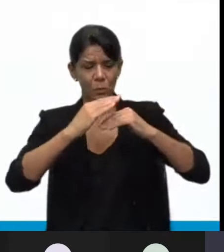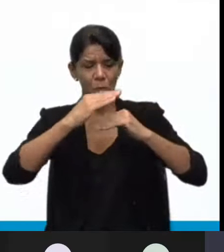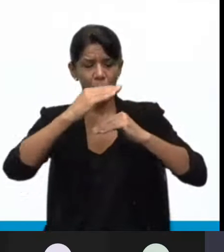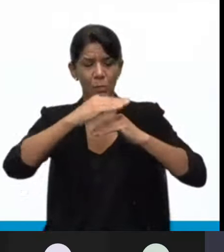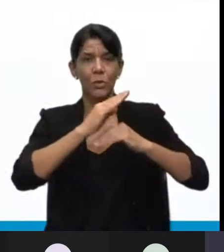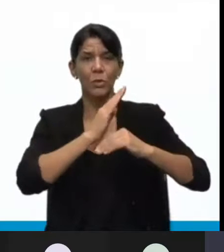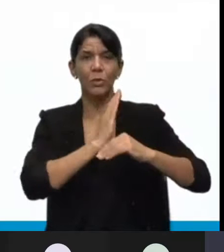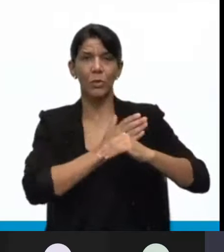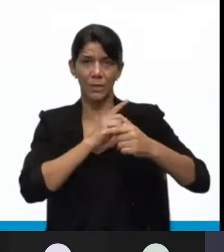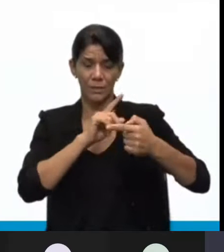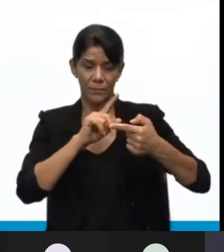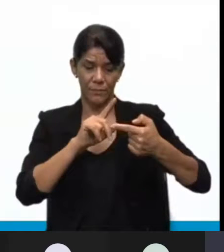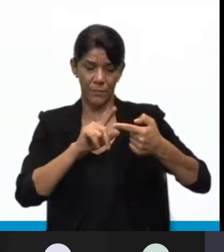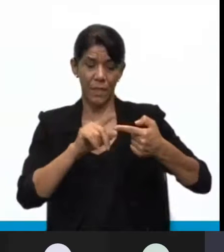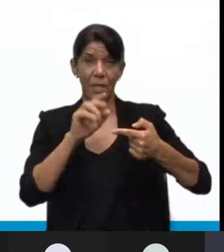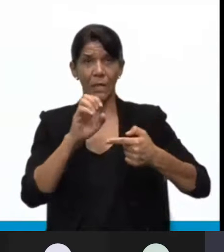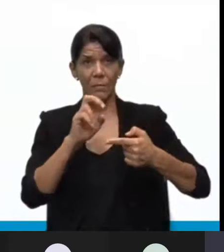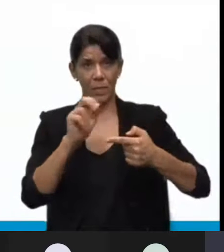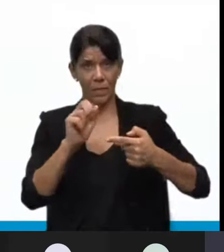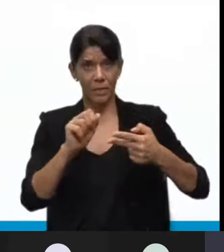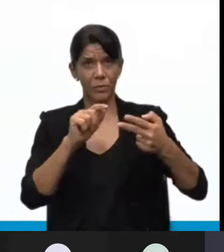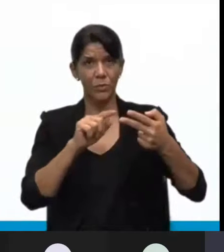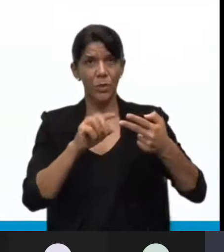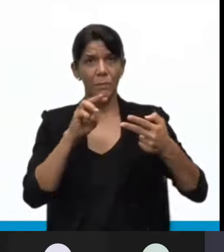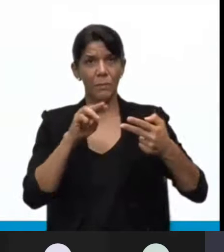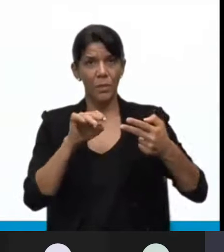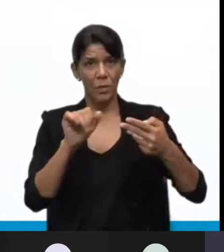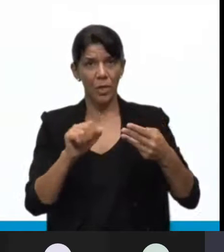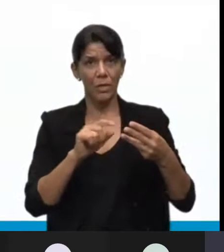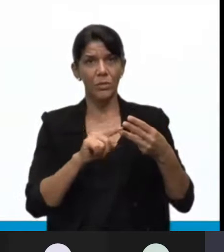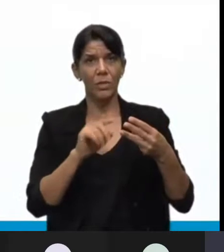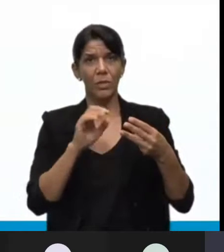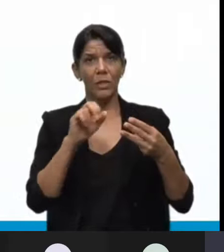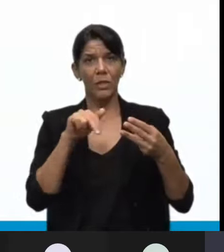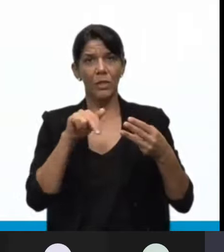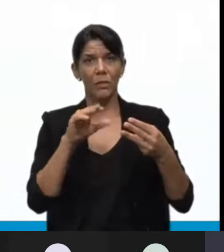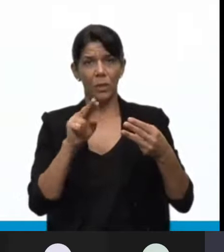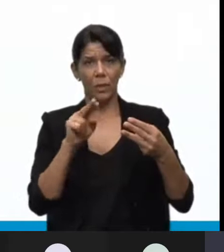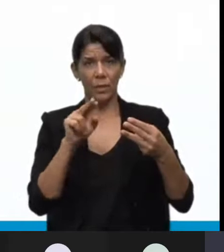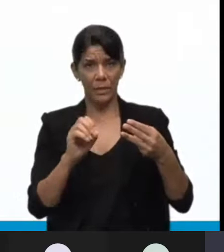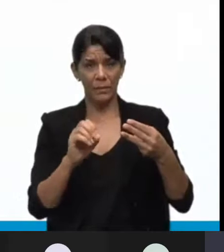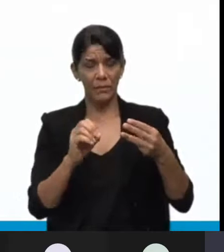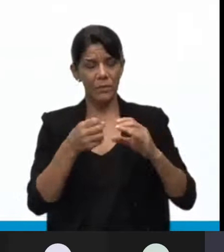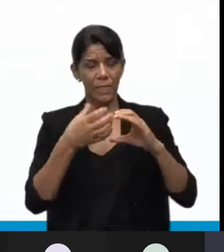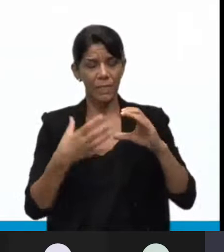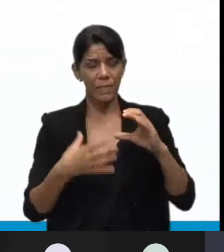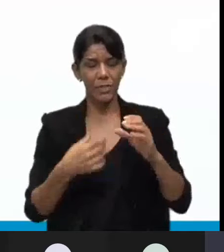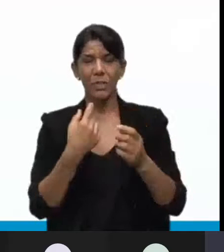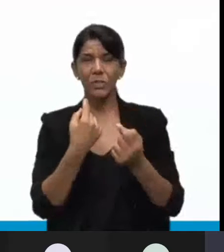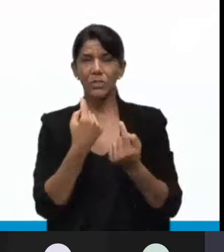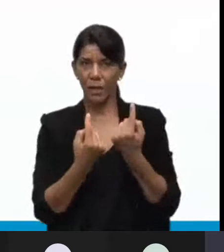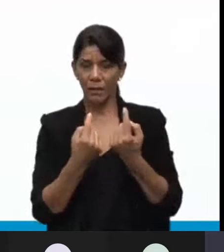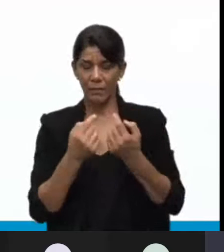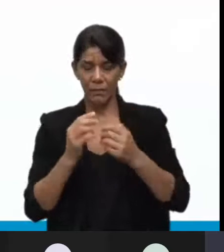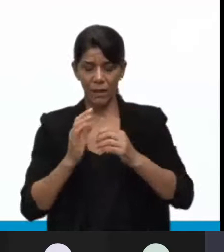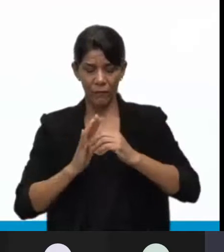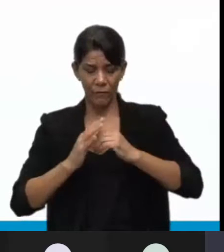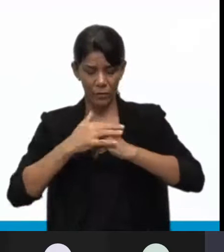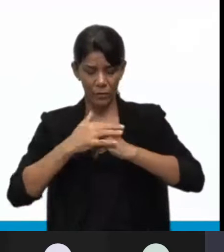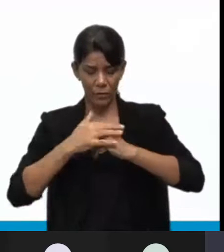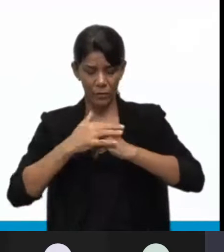epicárdio, o miocárdio e o endocárdio e as suas características. E aí, quando chegar